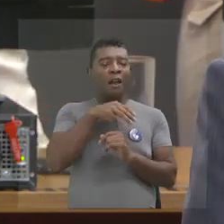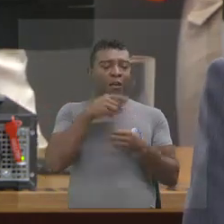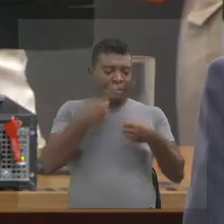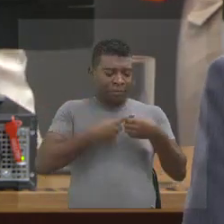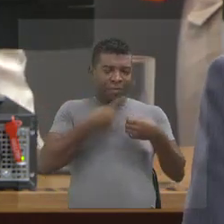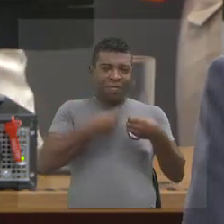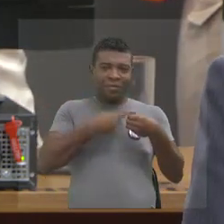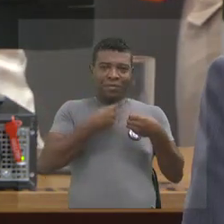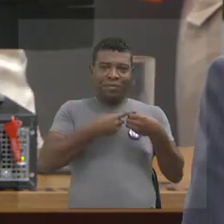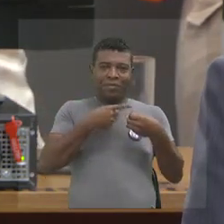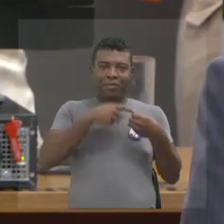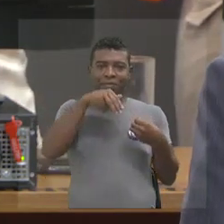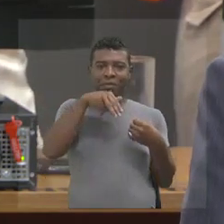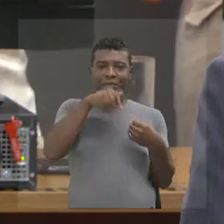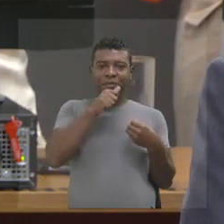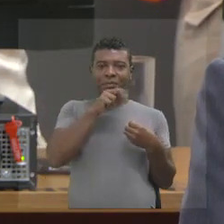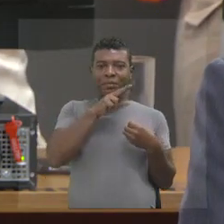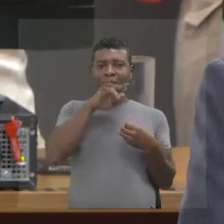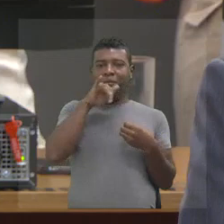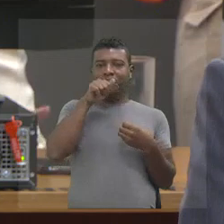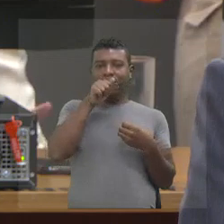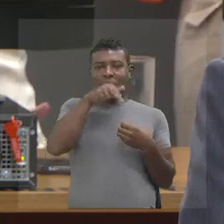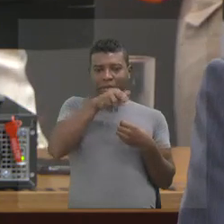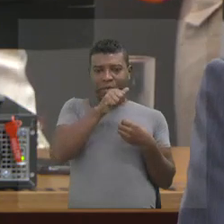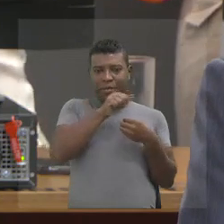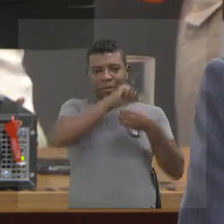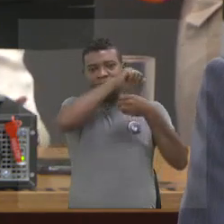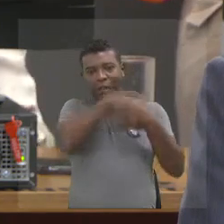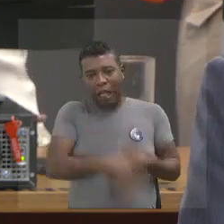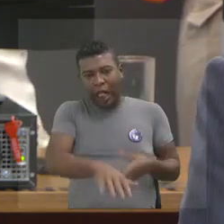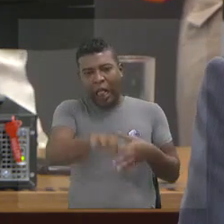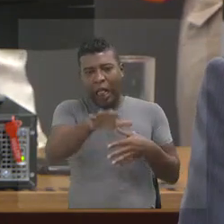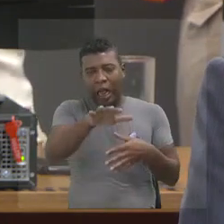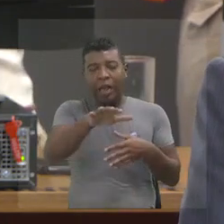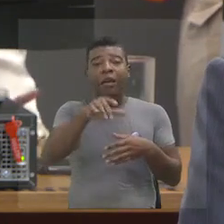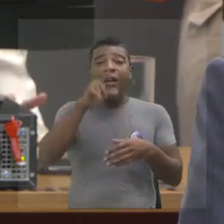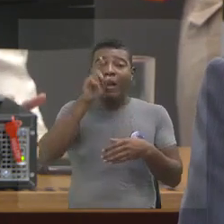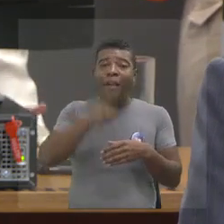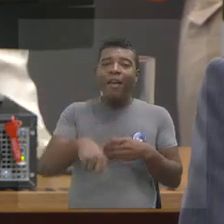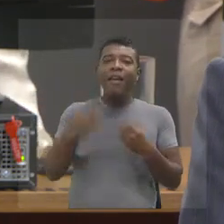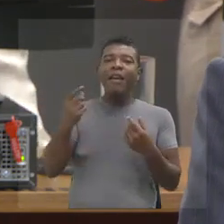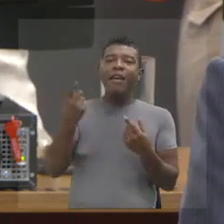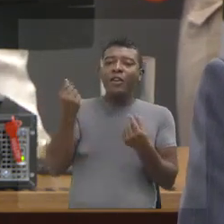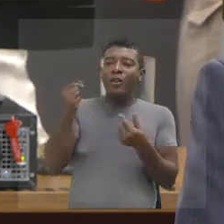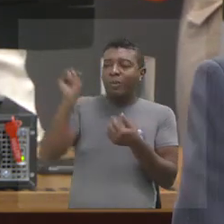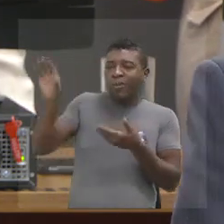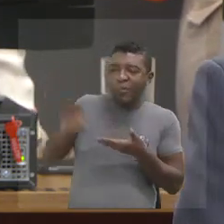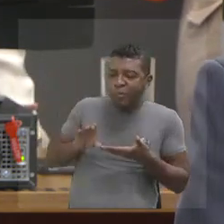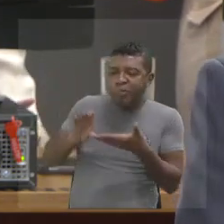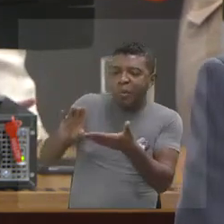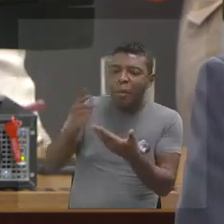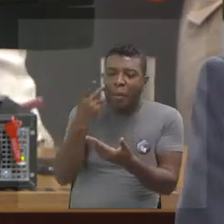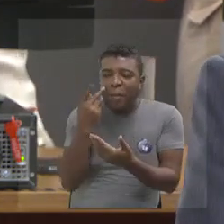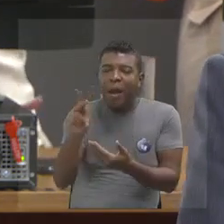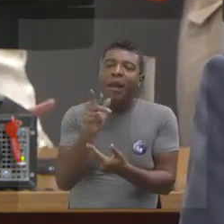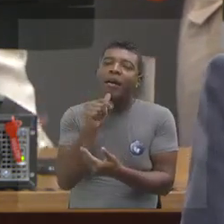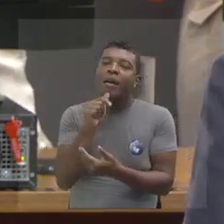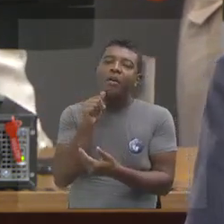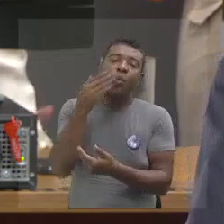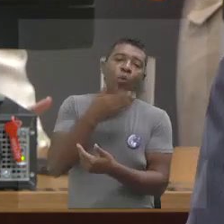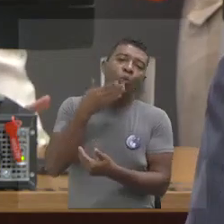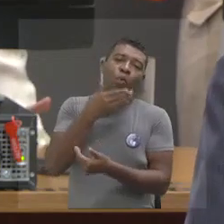mais recurso para o Água Doce a nossa região é esse ano já tá sofrendo muito com a questão da